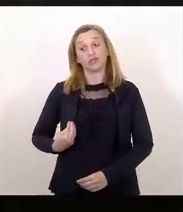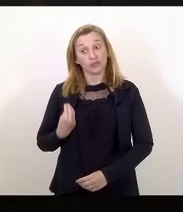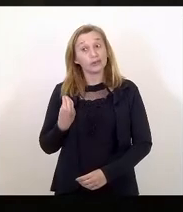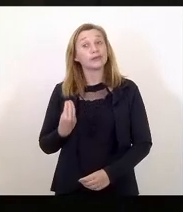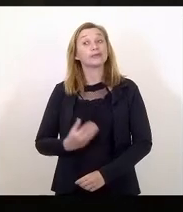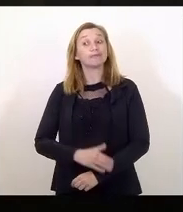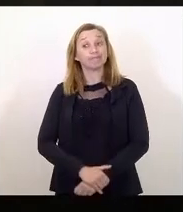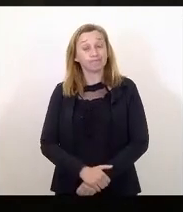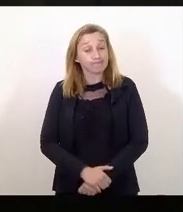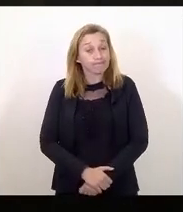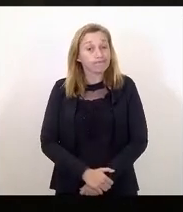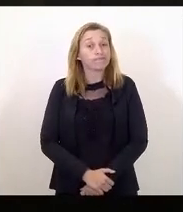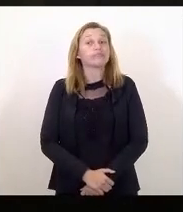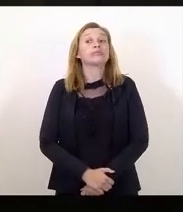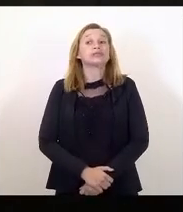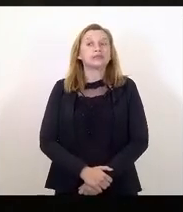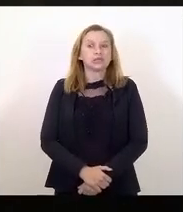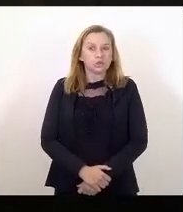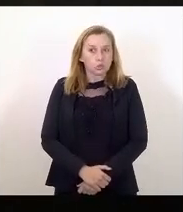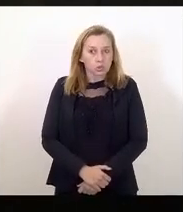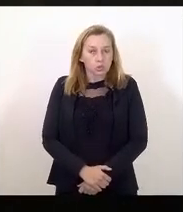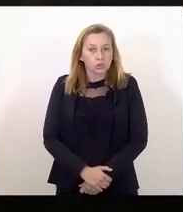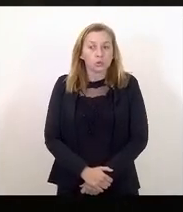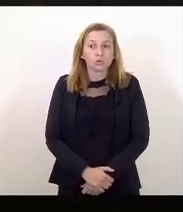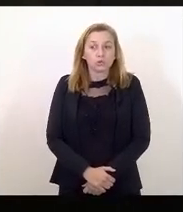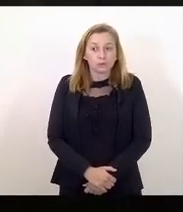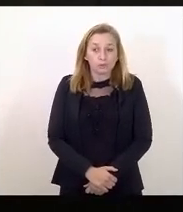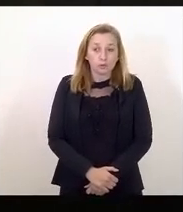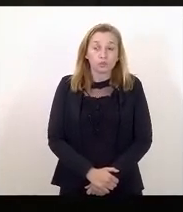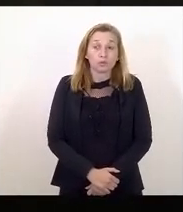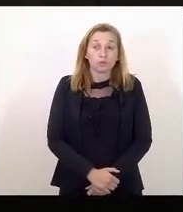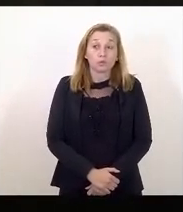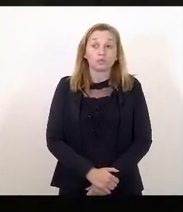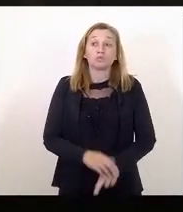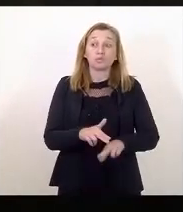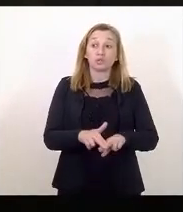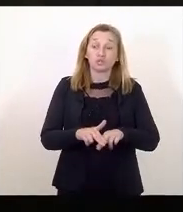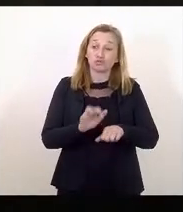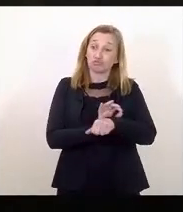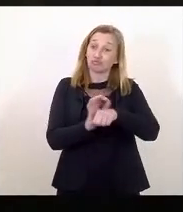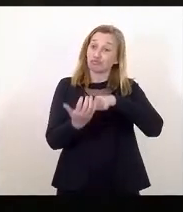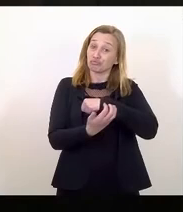nefastas e cruéis deste coronavírus,